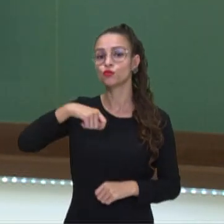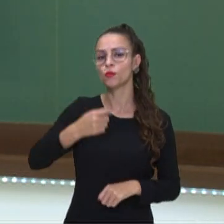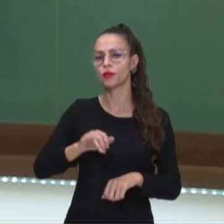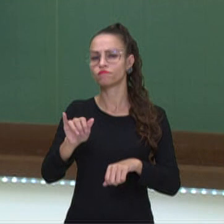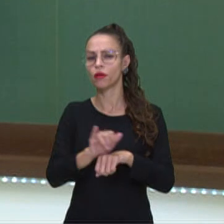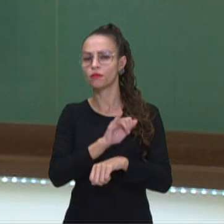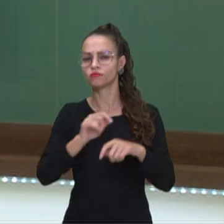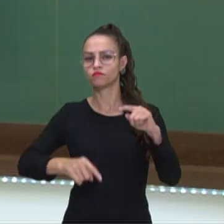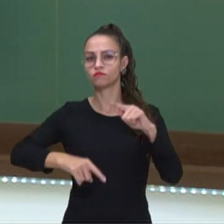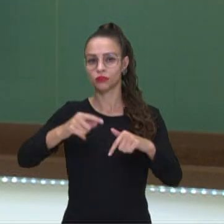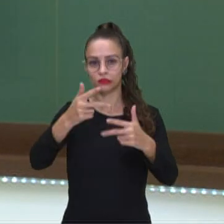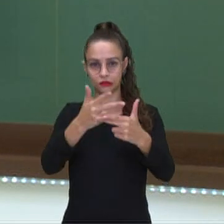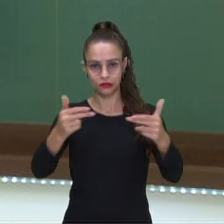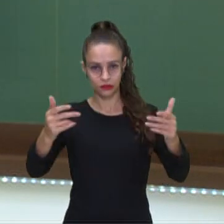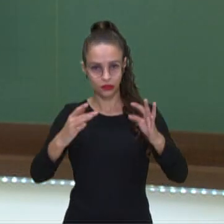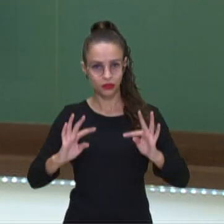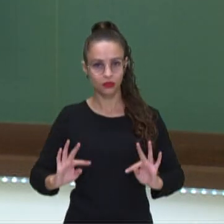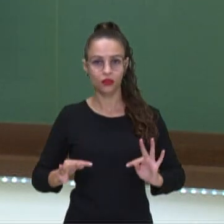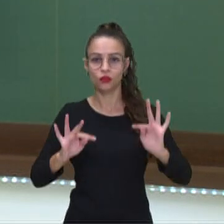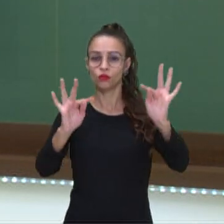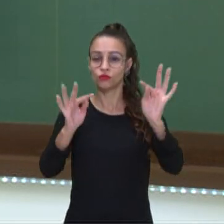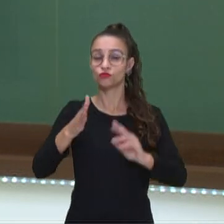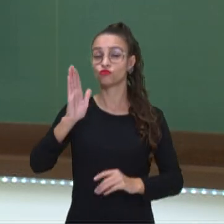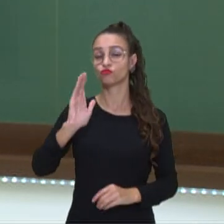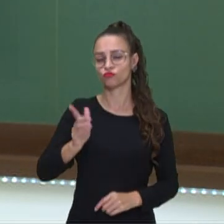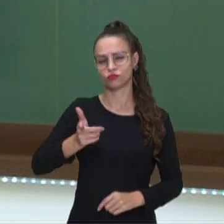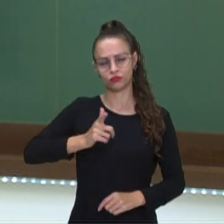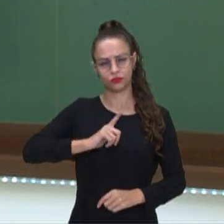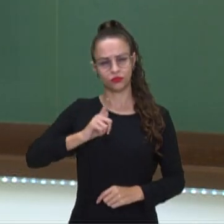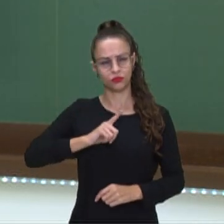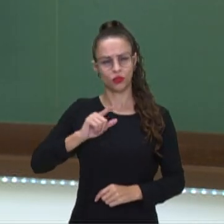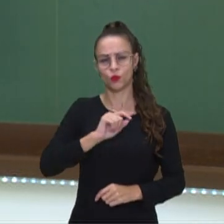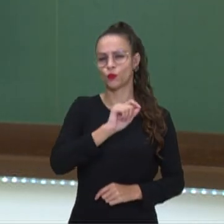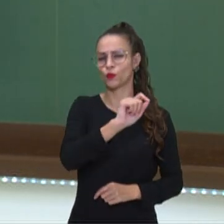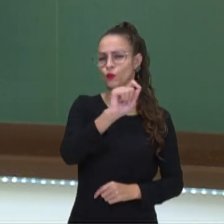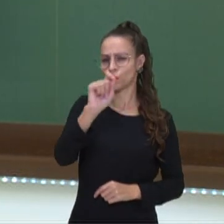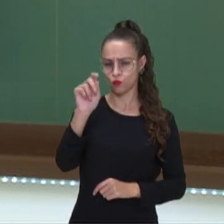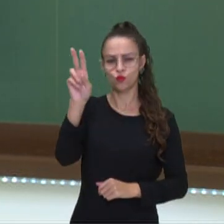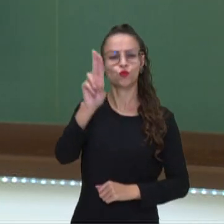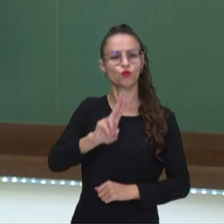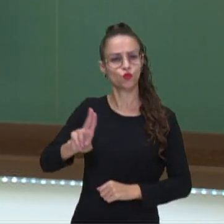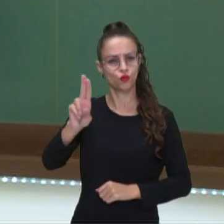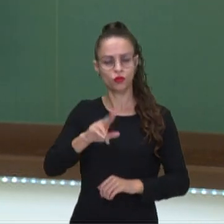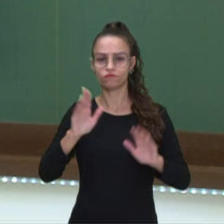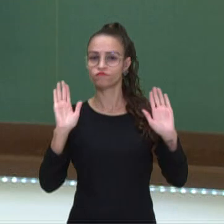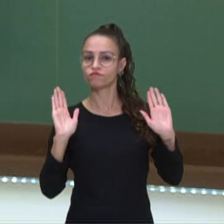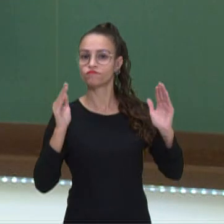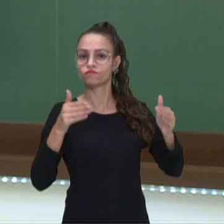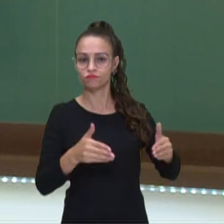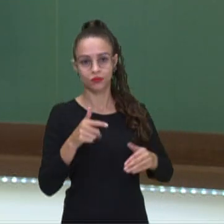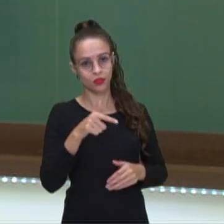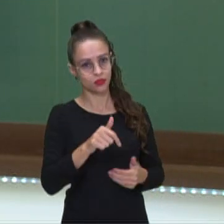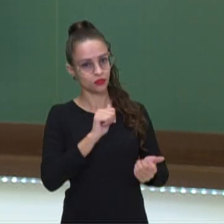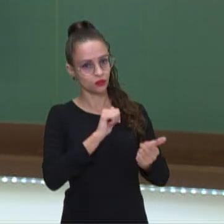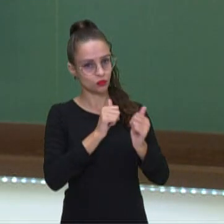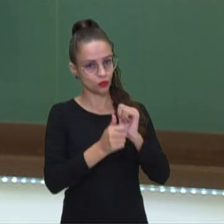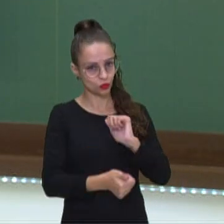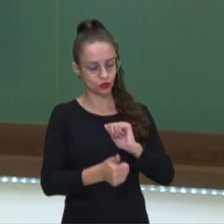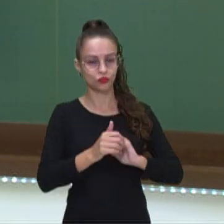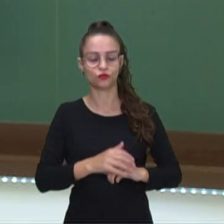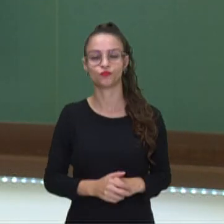tecnológicos que já estão sendo usados, que já são destinados a esse tipo de esporte.